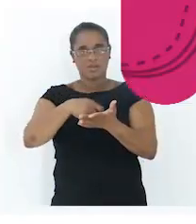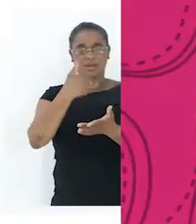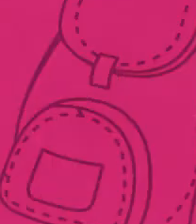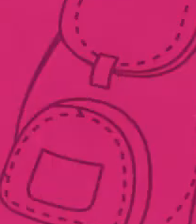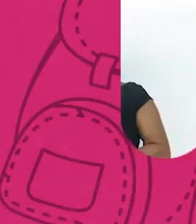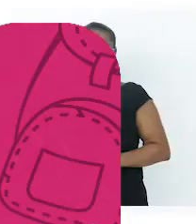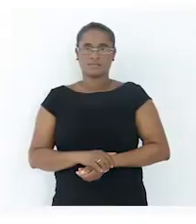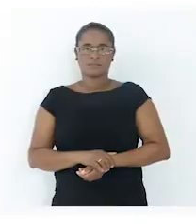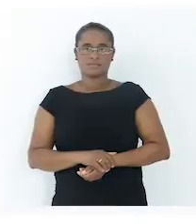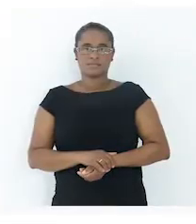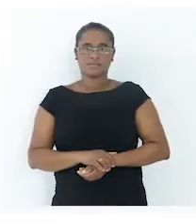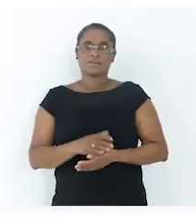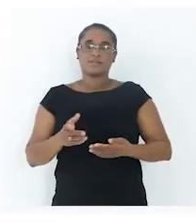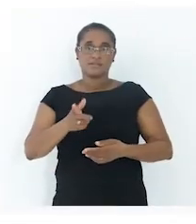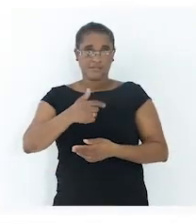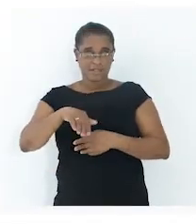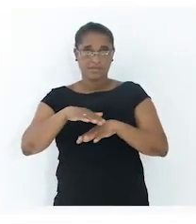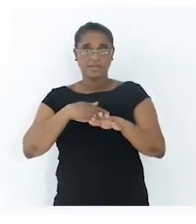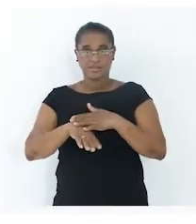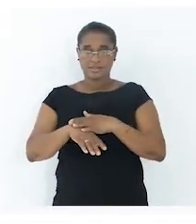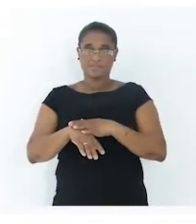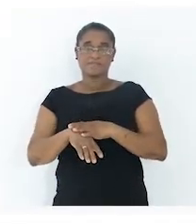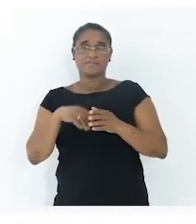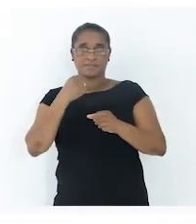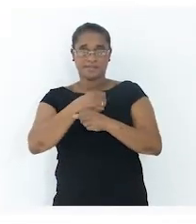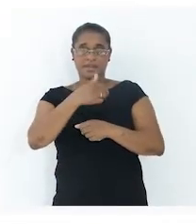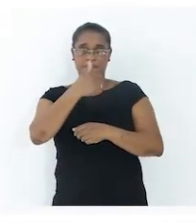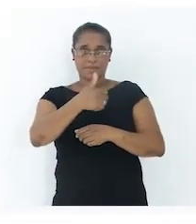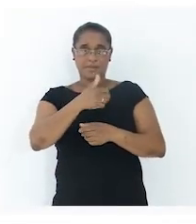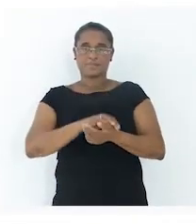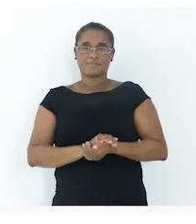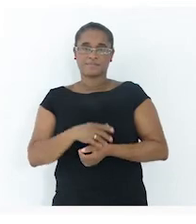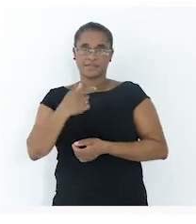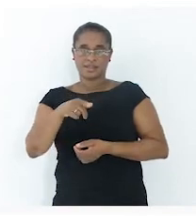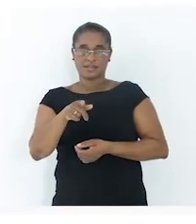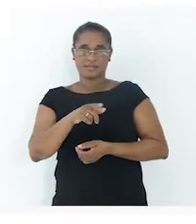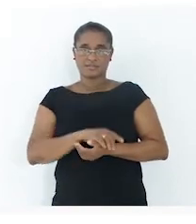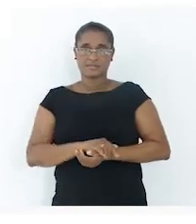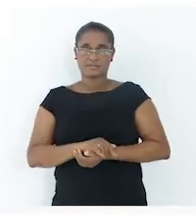29. Vamos resolver o exercício a linha B. Diz o seguinte: